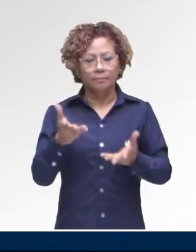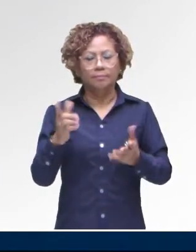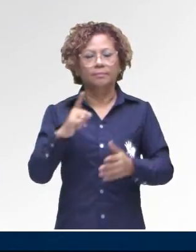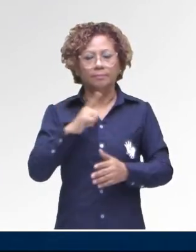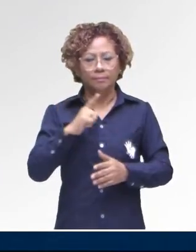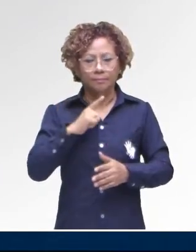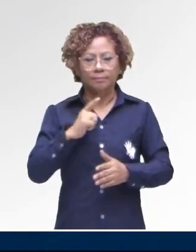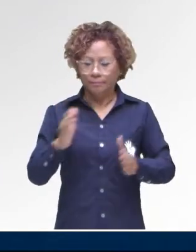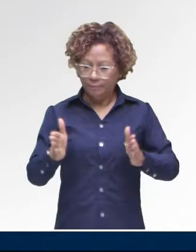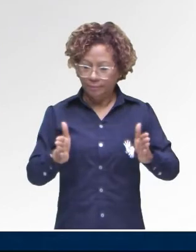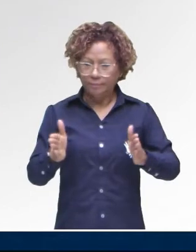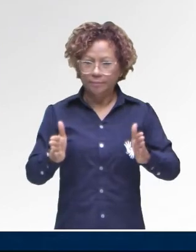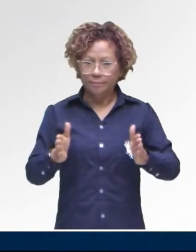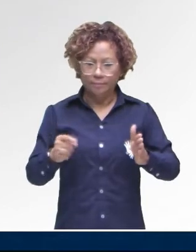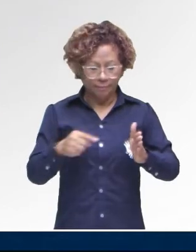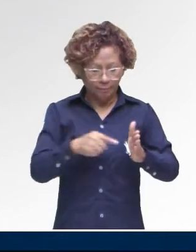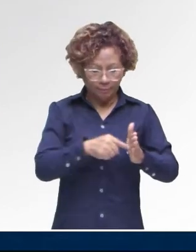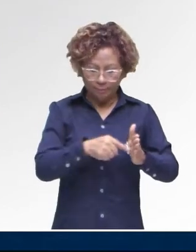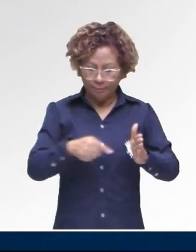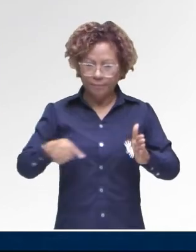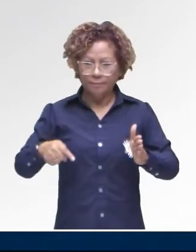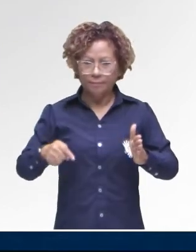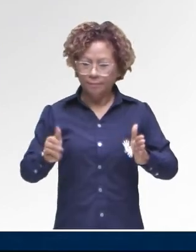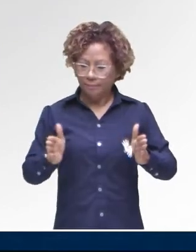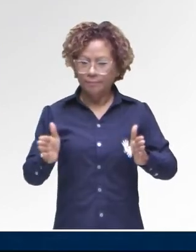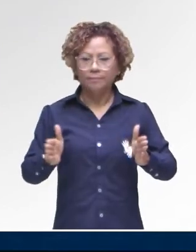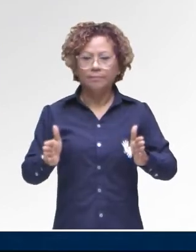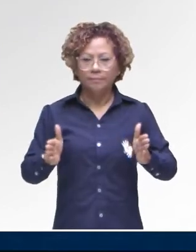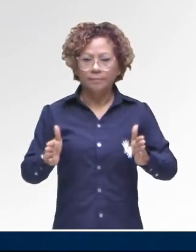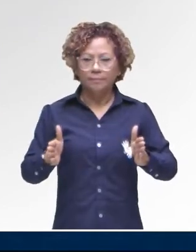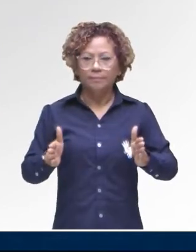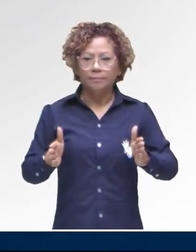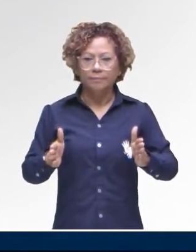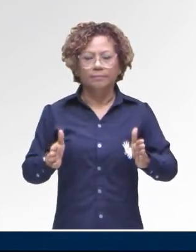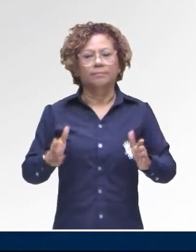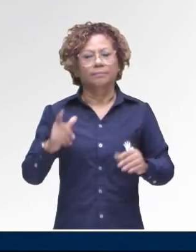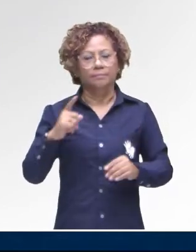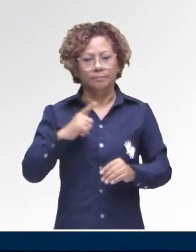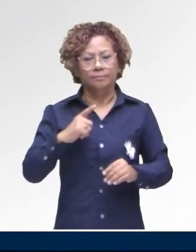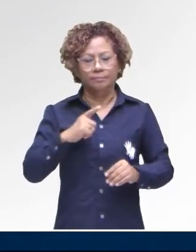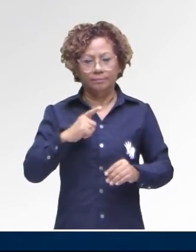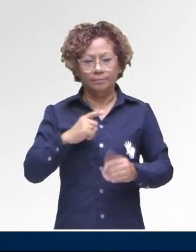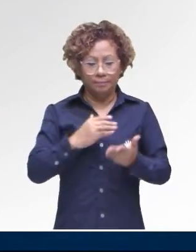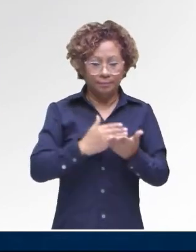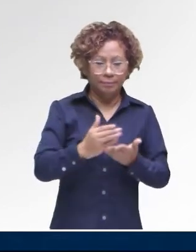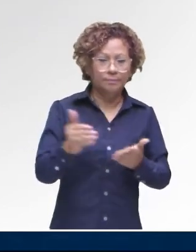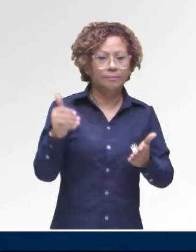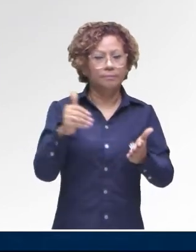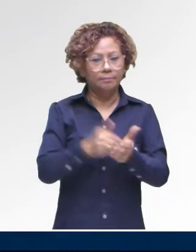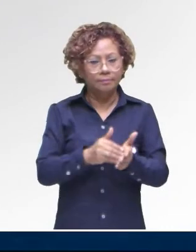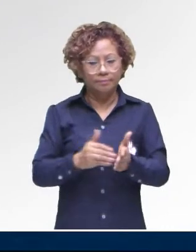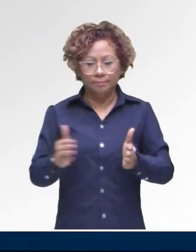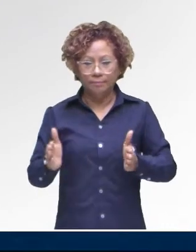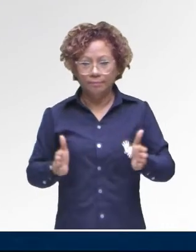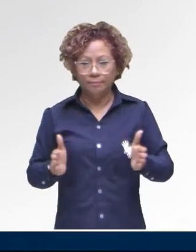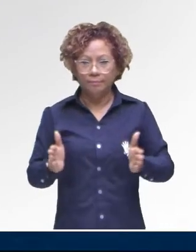tamanho. Então, uma parte da reta que possui agora ponto